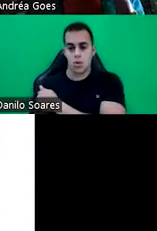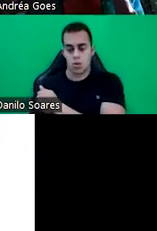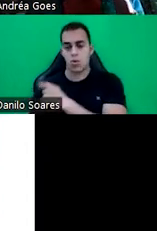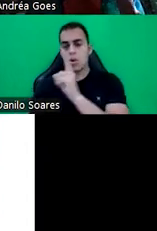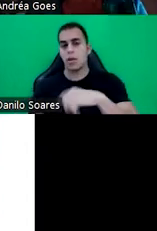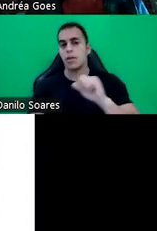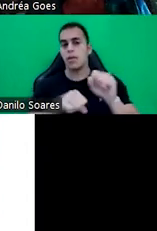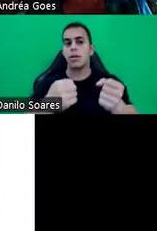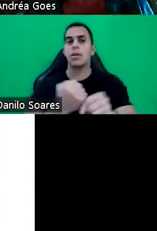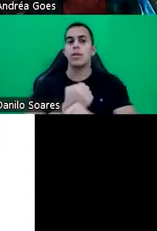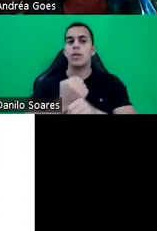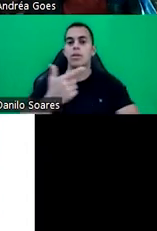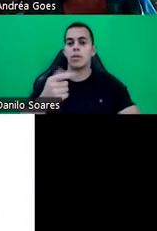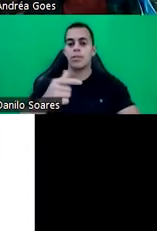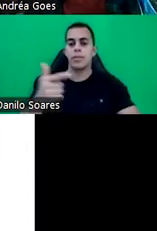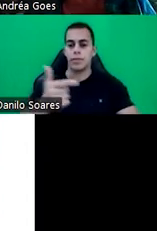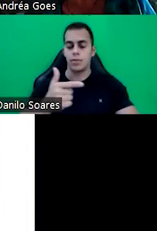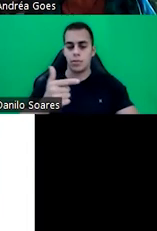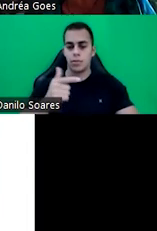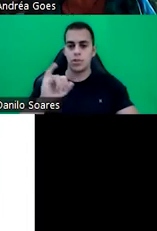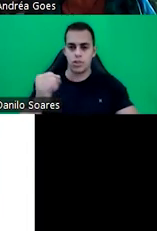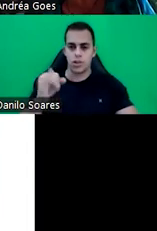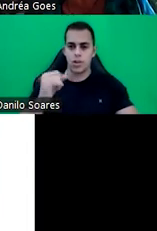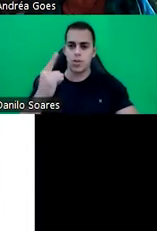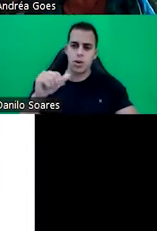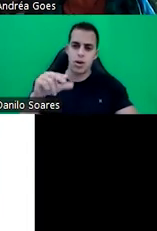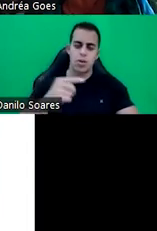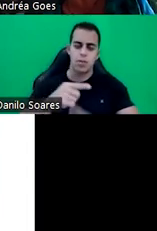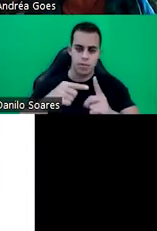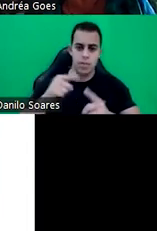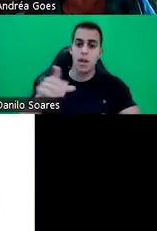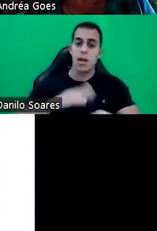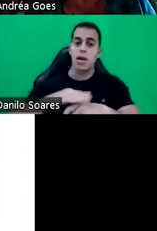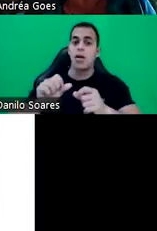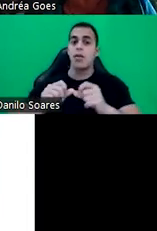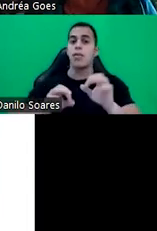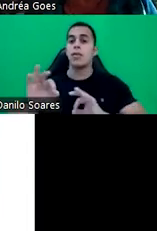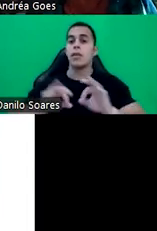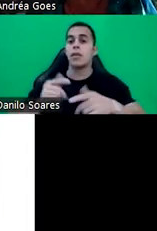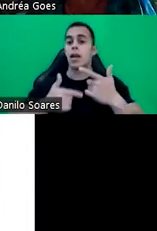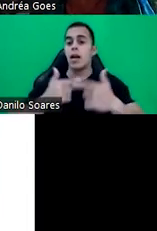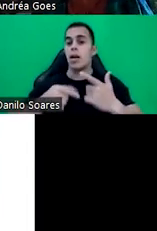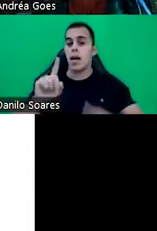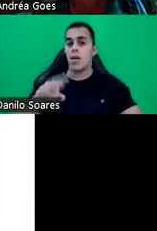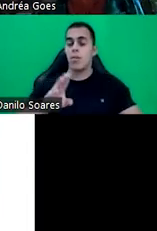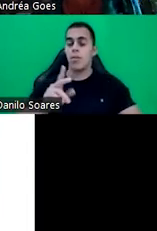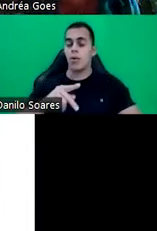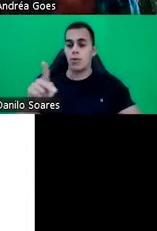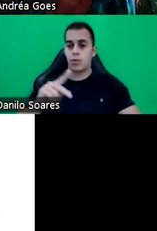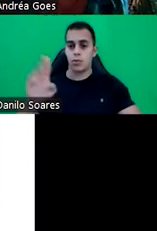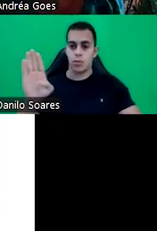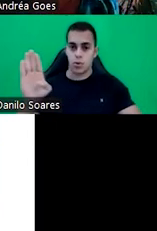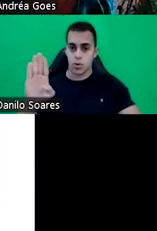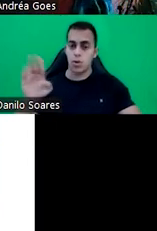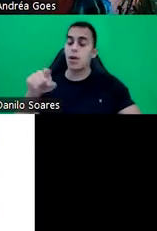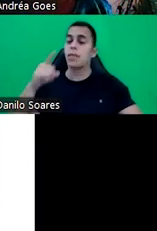já há 1 ano e meio. Então, a Daphne fez um trabalho, ela sendo professora de biologia, a